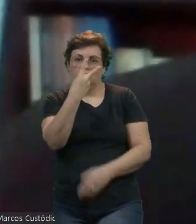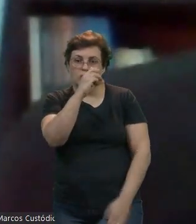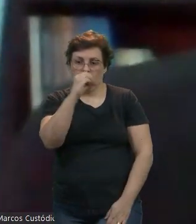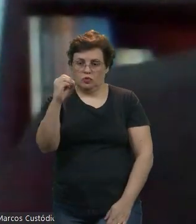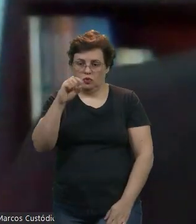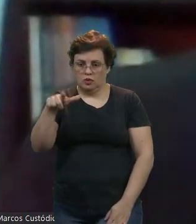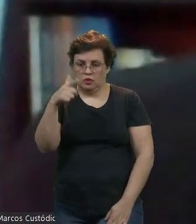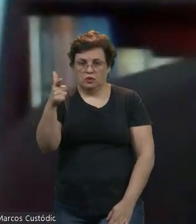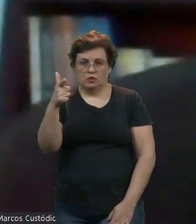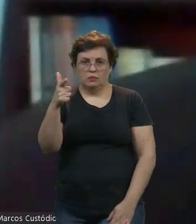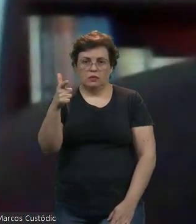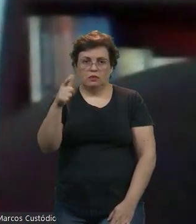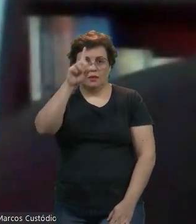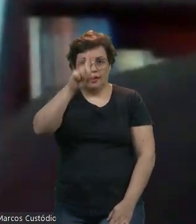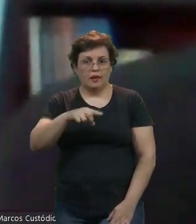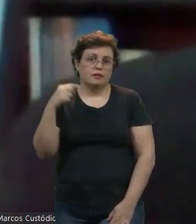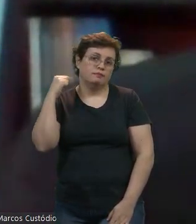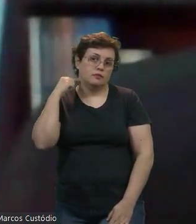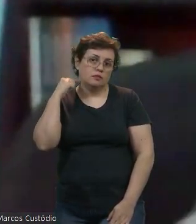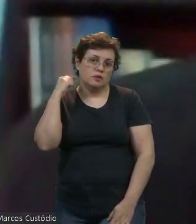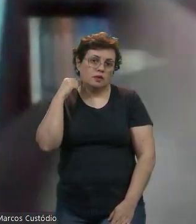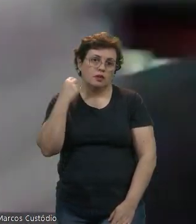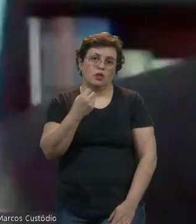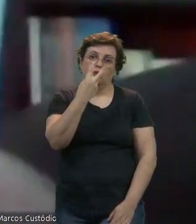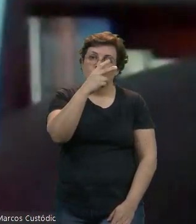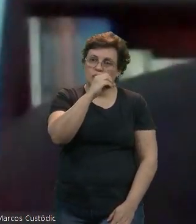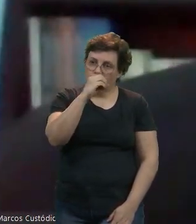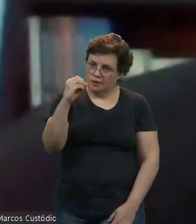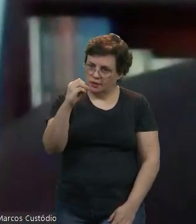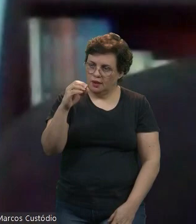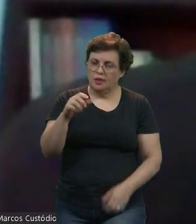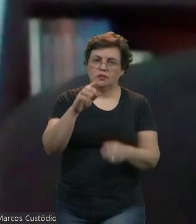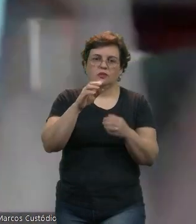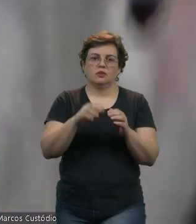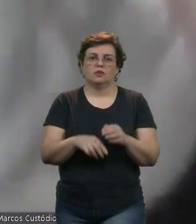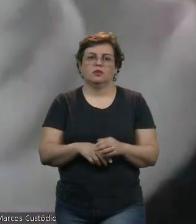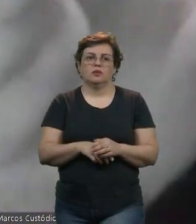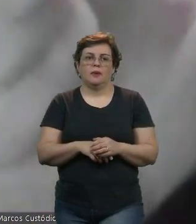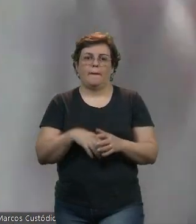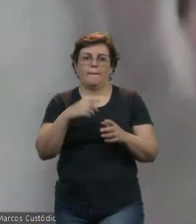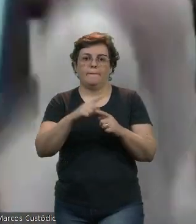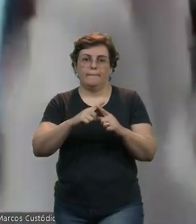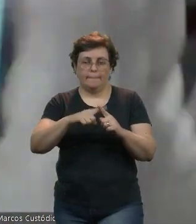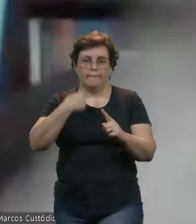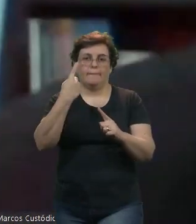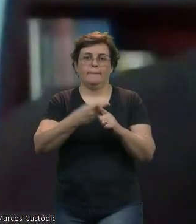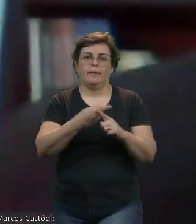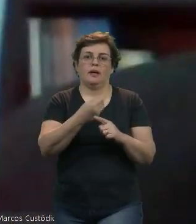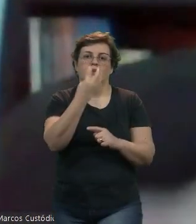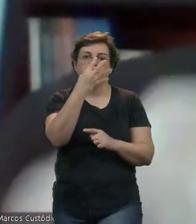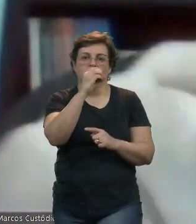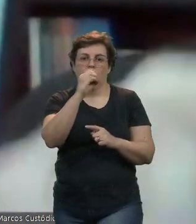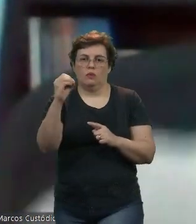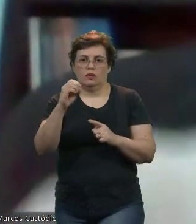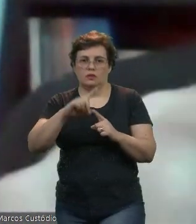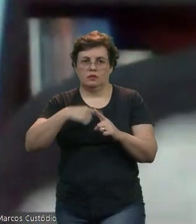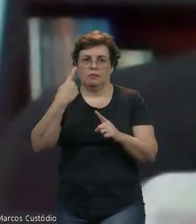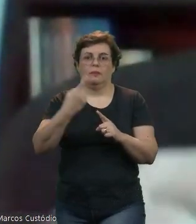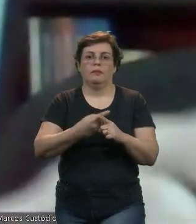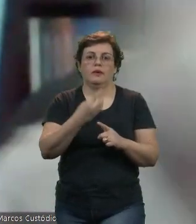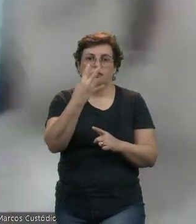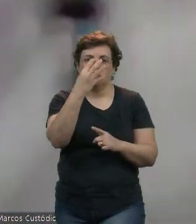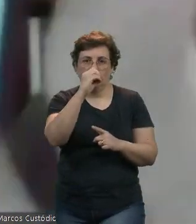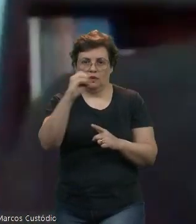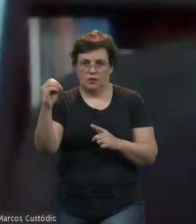mil relativo ao mês de maio. 200, 400 e 400. Então, neste período da pandemia, esta